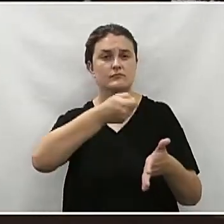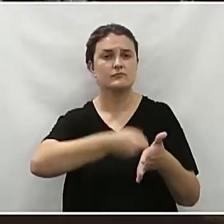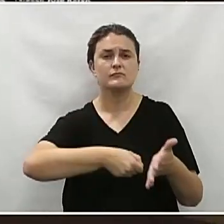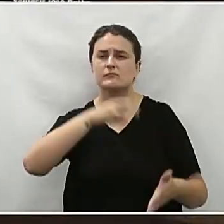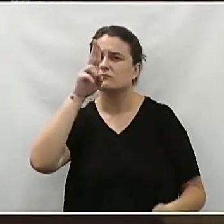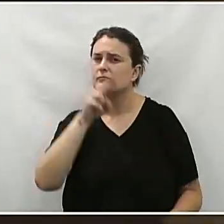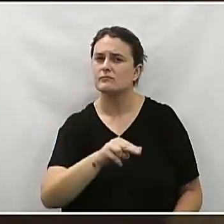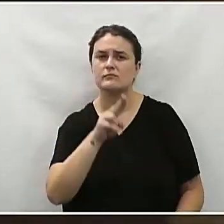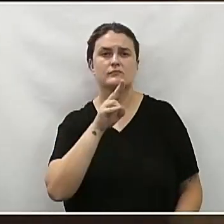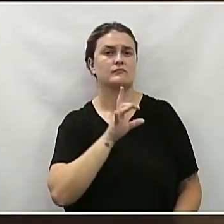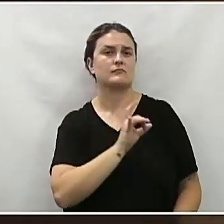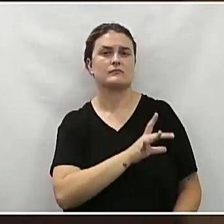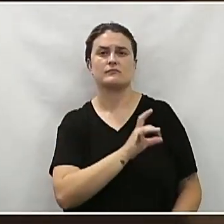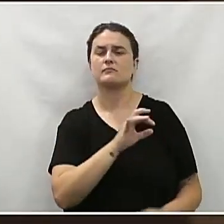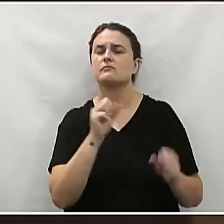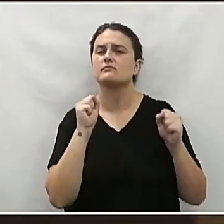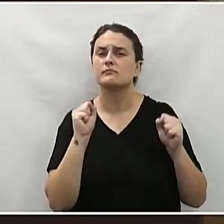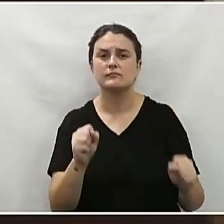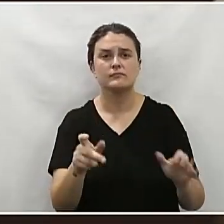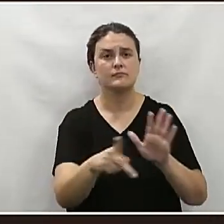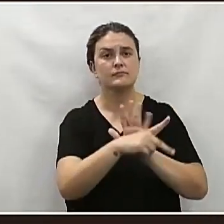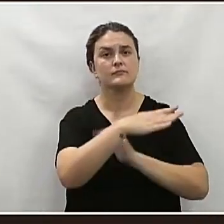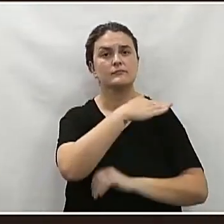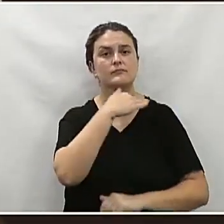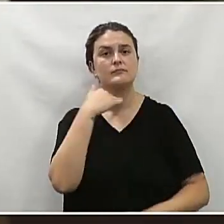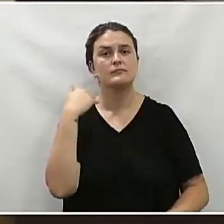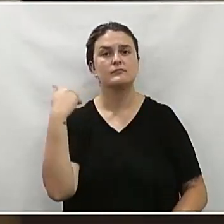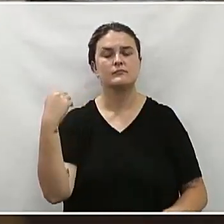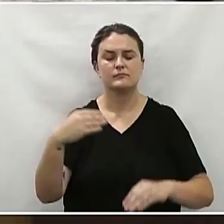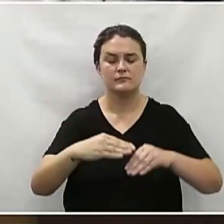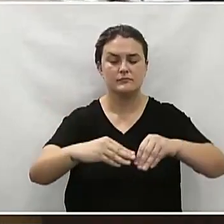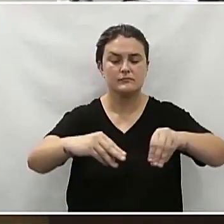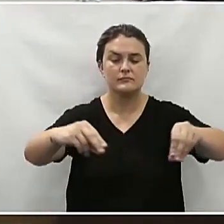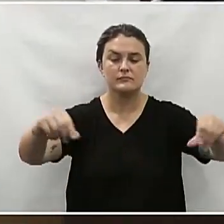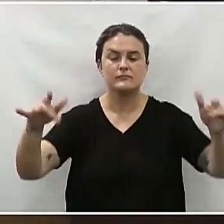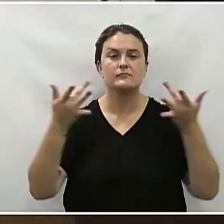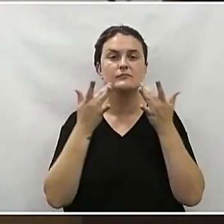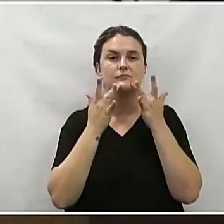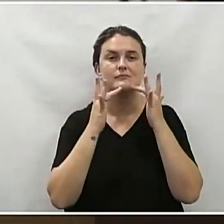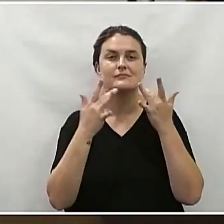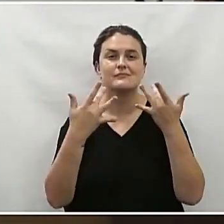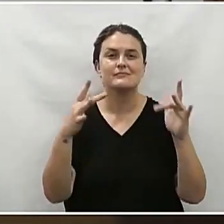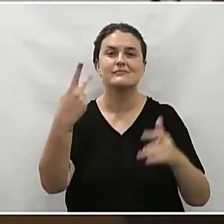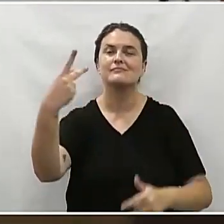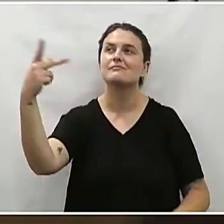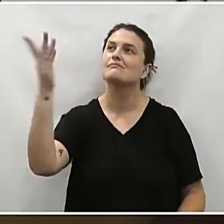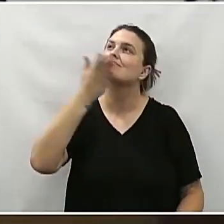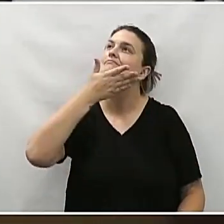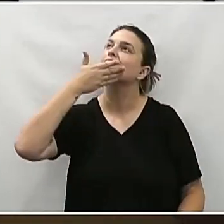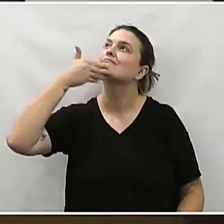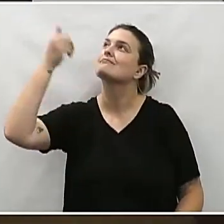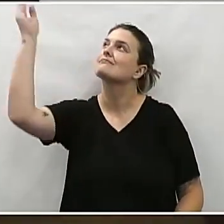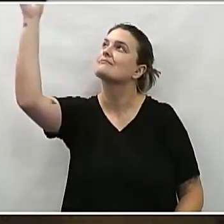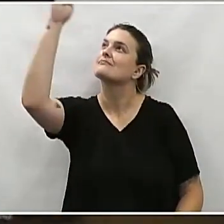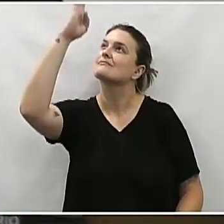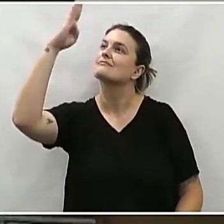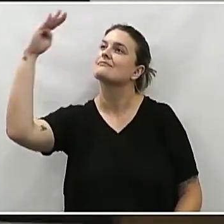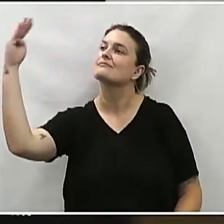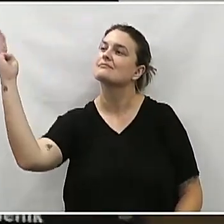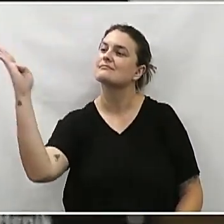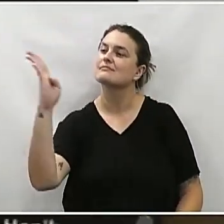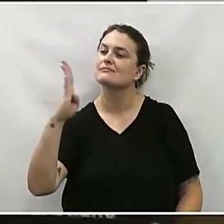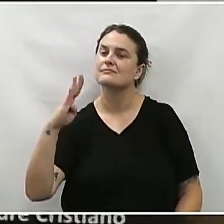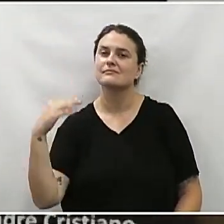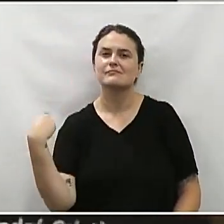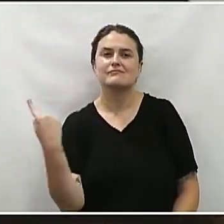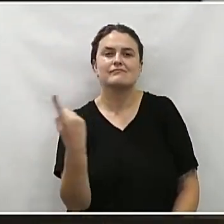luta. Nem tem ninguém que adora a própria morte, terá adorada. Entre outras mil, és